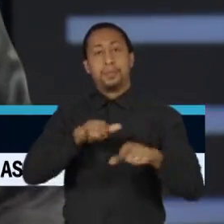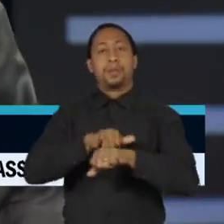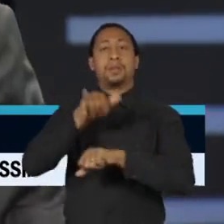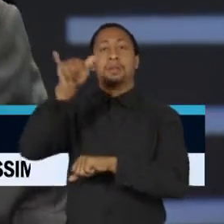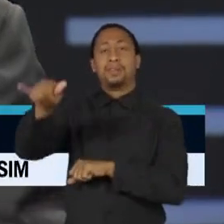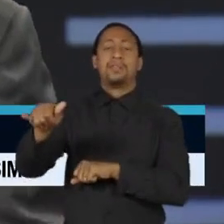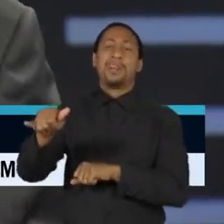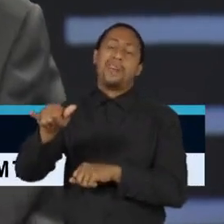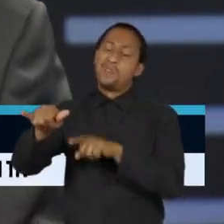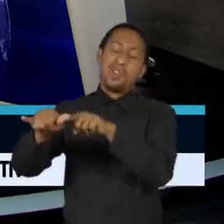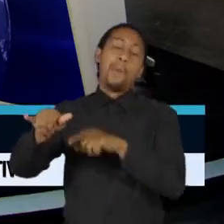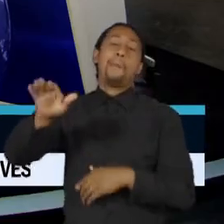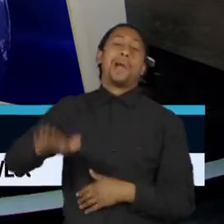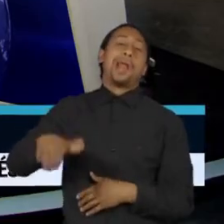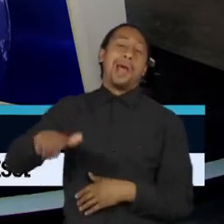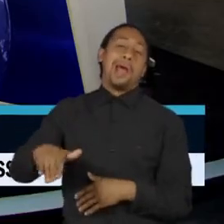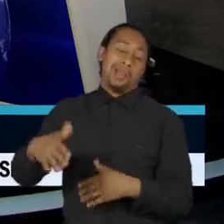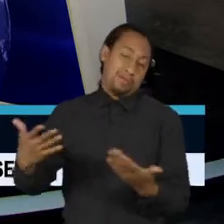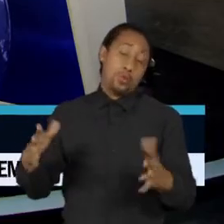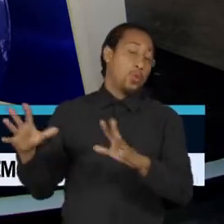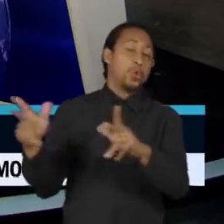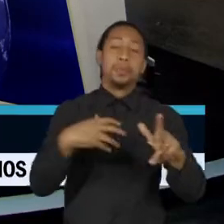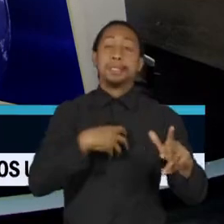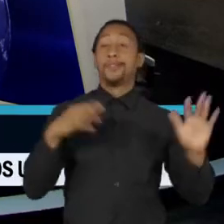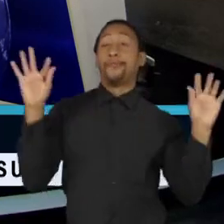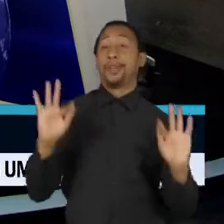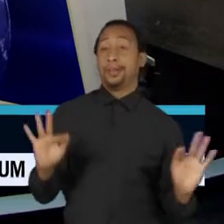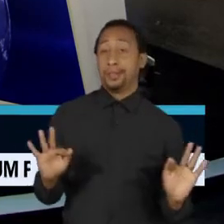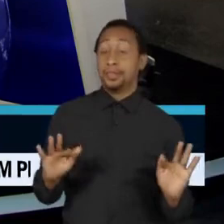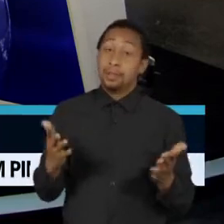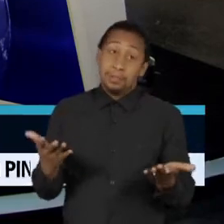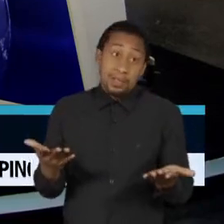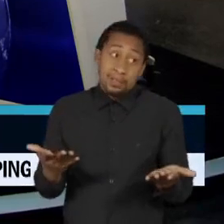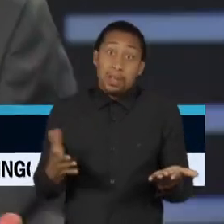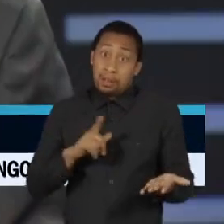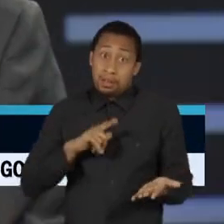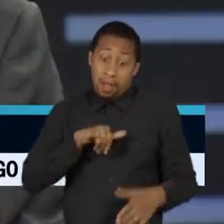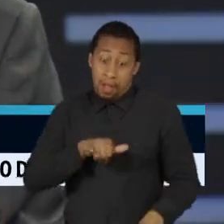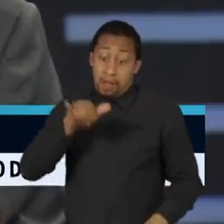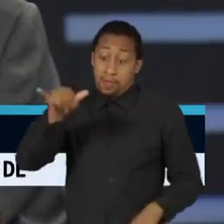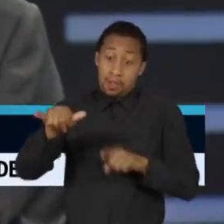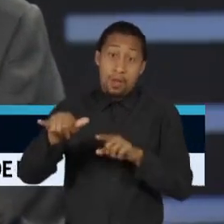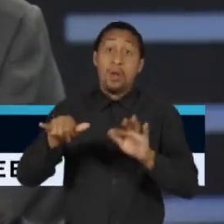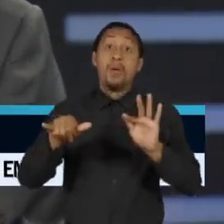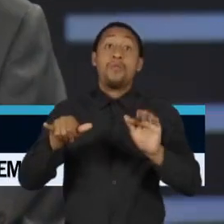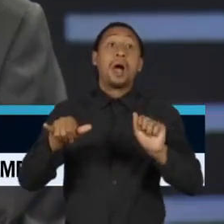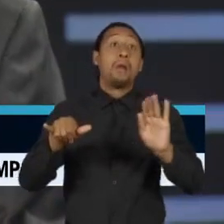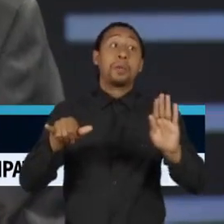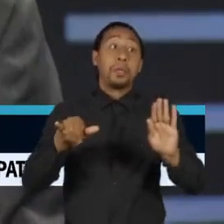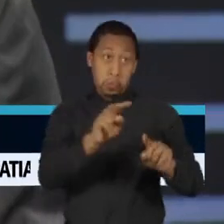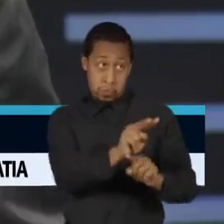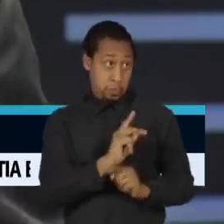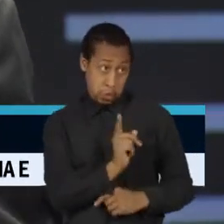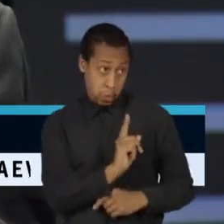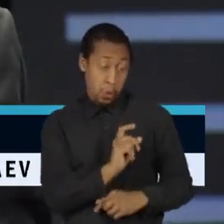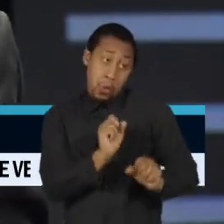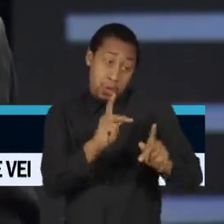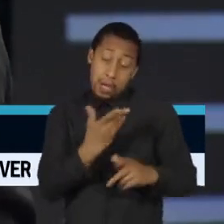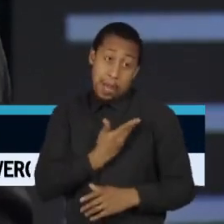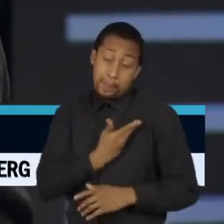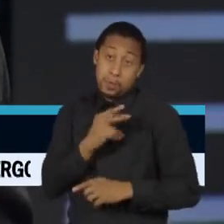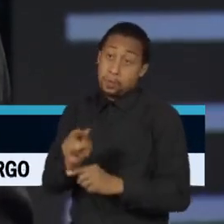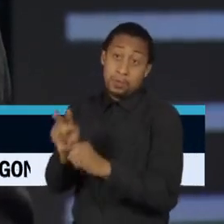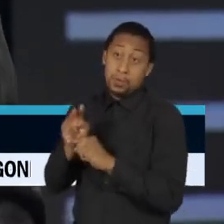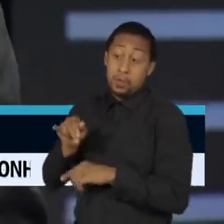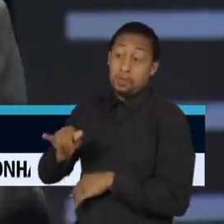feliz. Fica feliz. Né? Mas não teve avião da FAB, como ele bem disse, então o amigo ofereceu uma carona. Todo mundo sabe